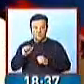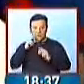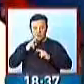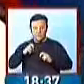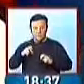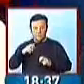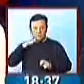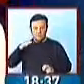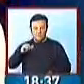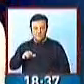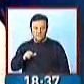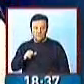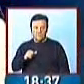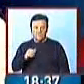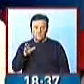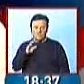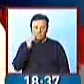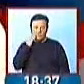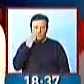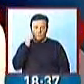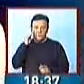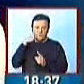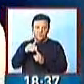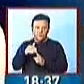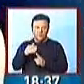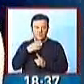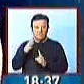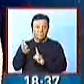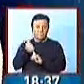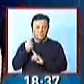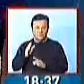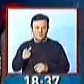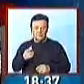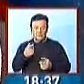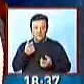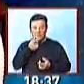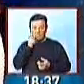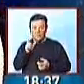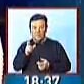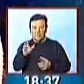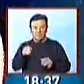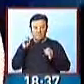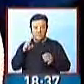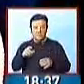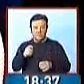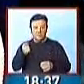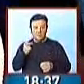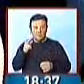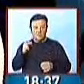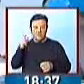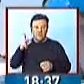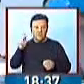investigação científica, a forma como se chega aos resultados, aquela palavra mágica, eureka.